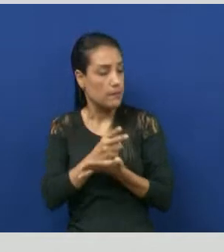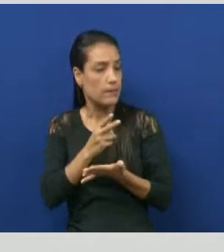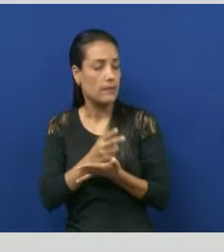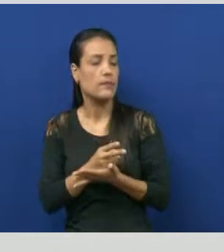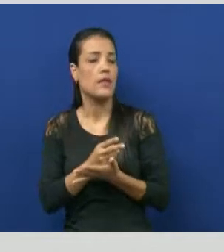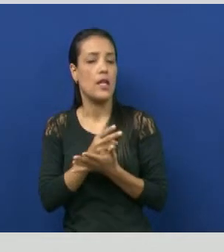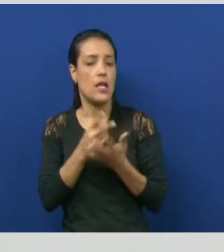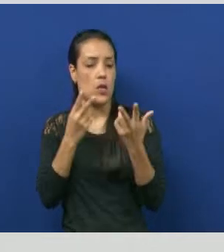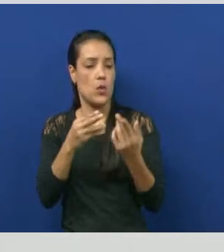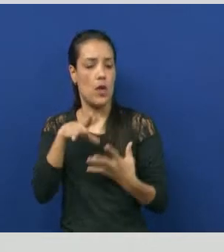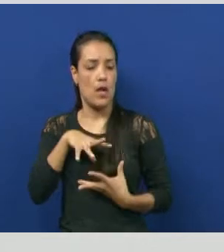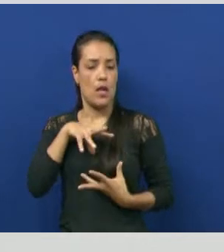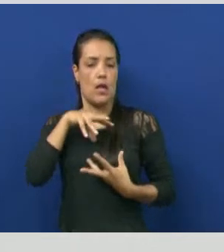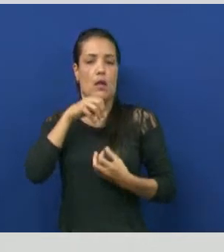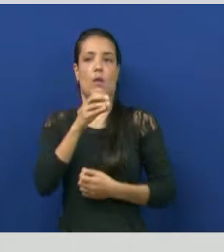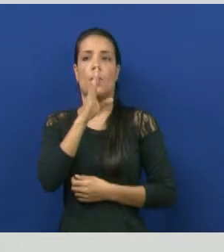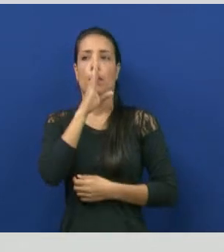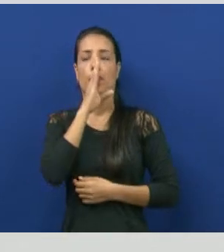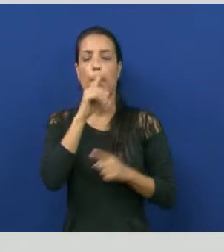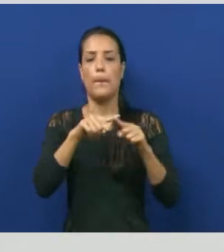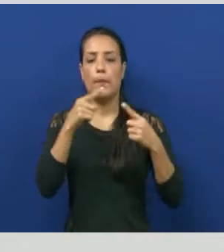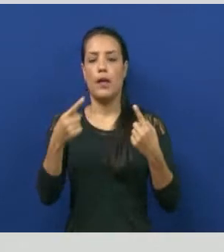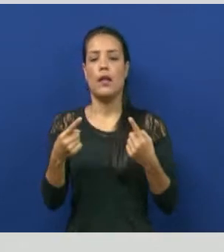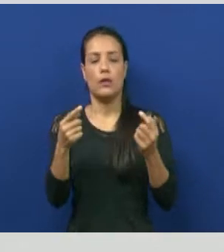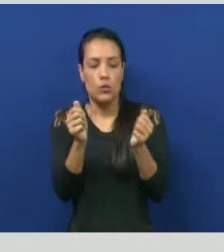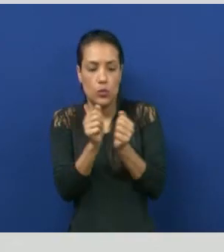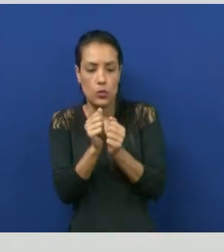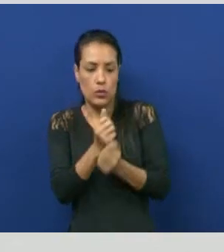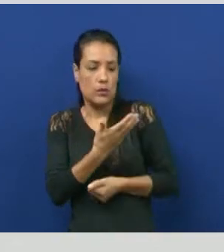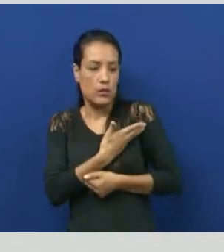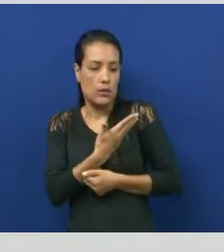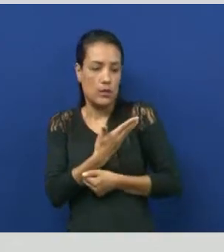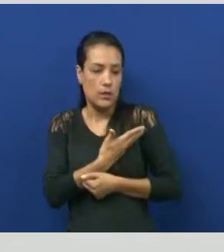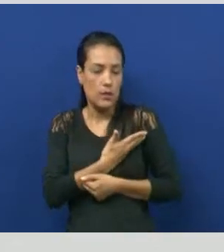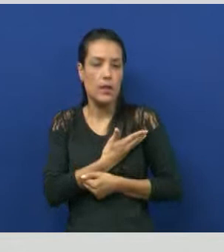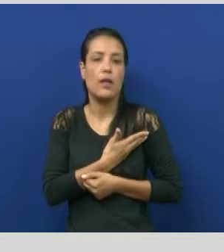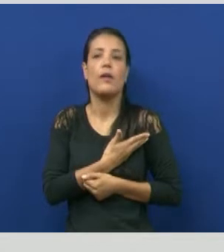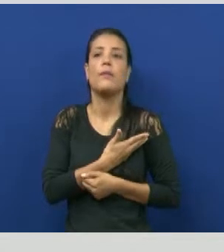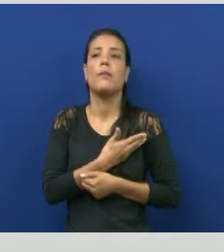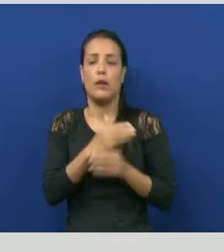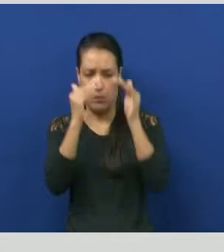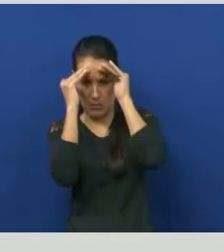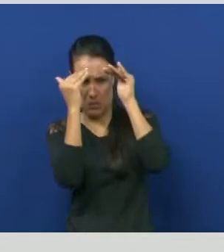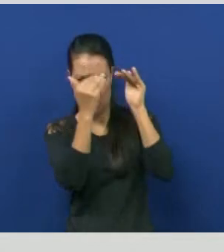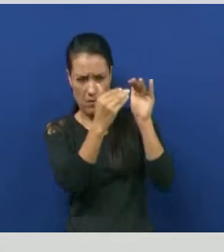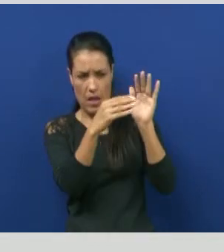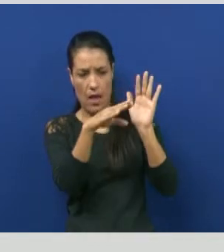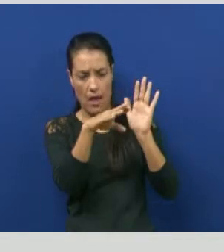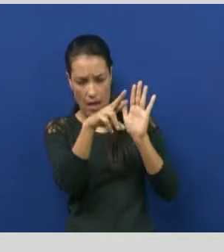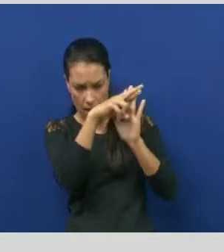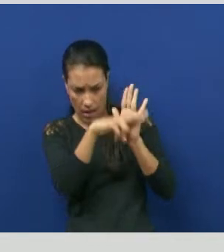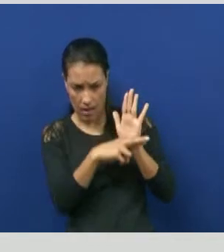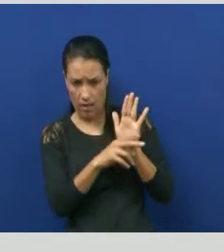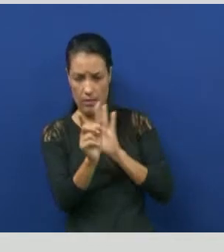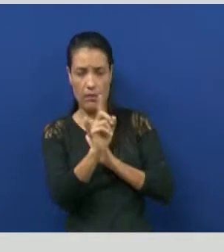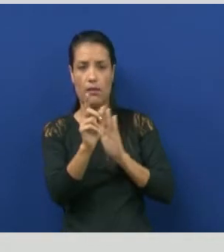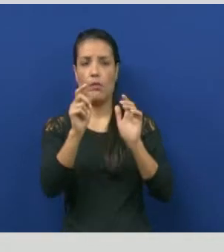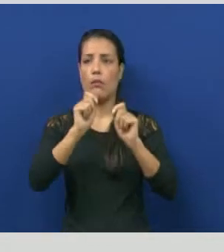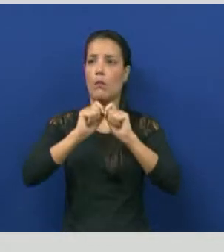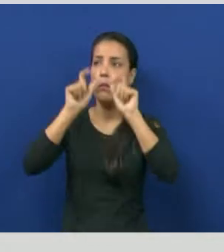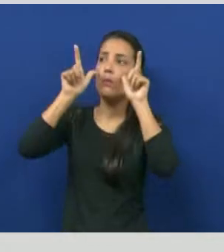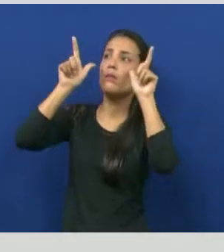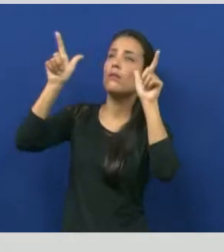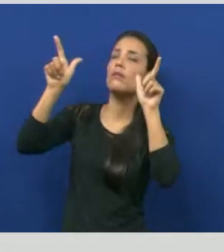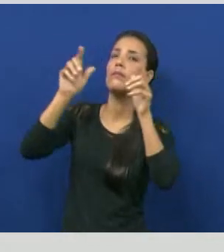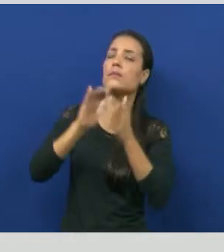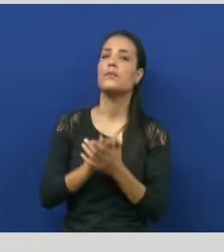da alma. Entretanto, eu e meus companheiros, por uma exceção de regra, estávamos acordados a essas horas. O mais